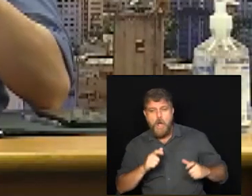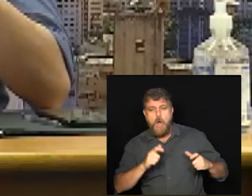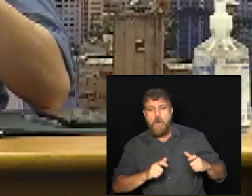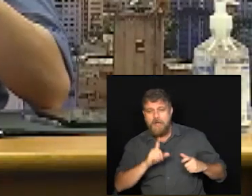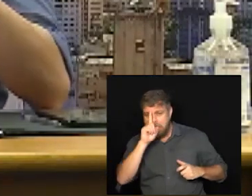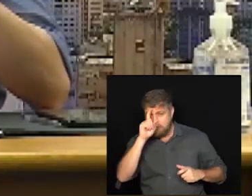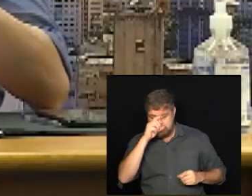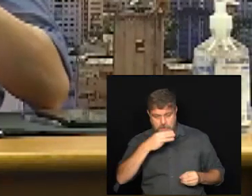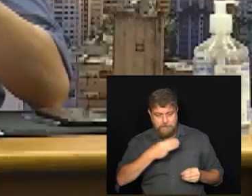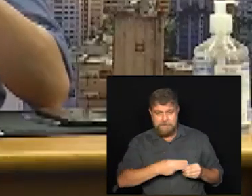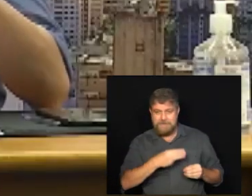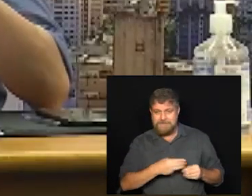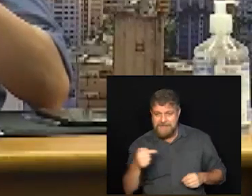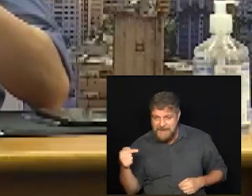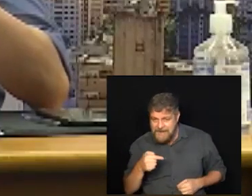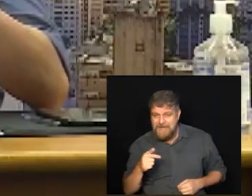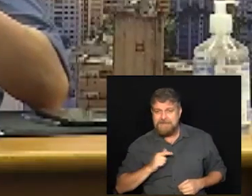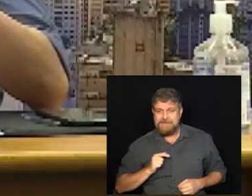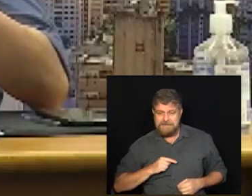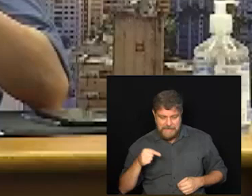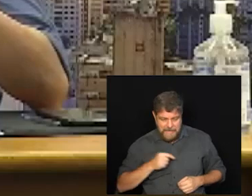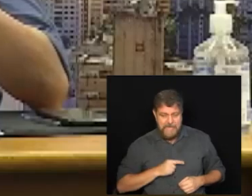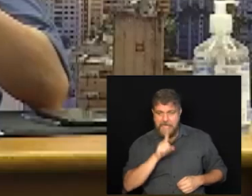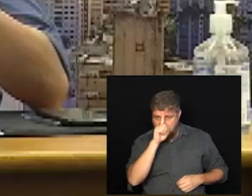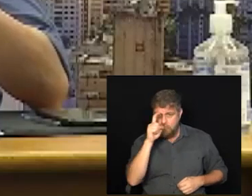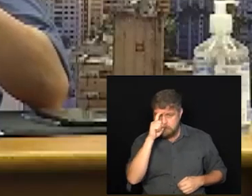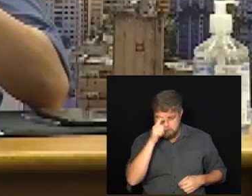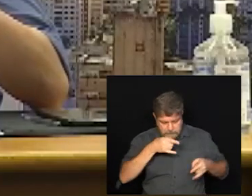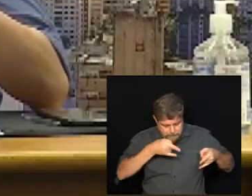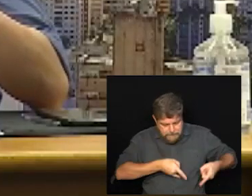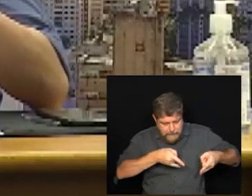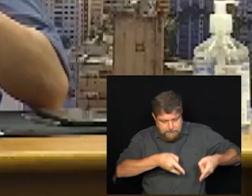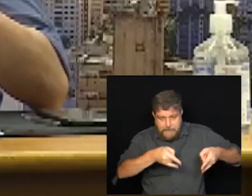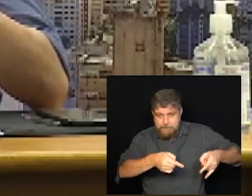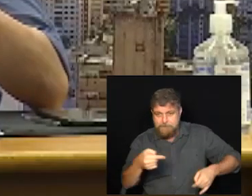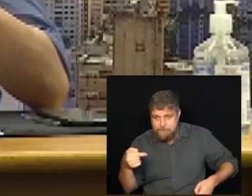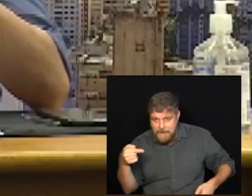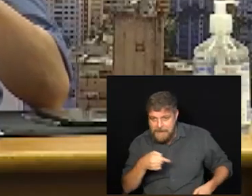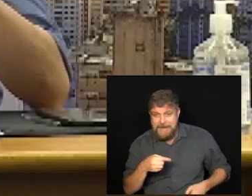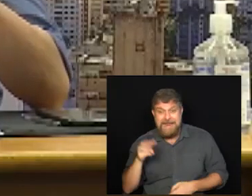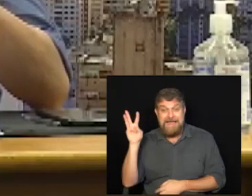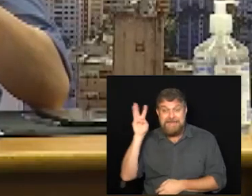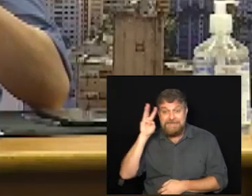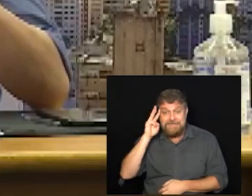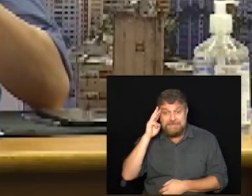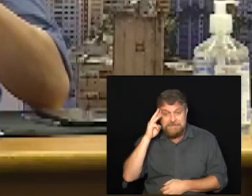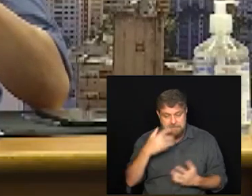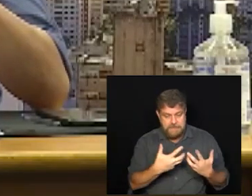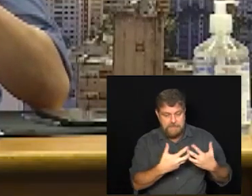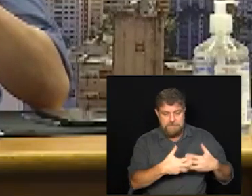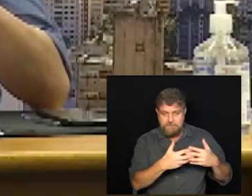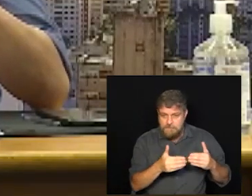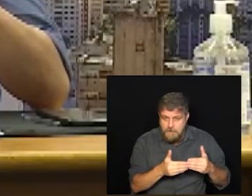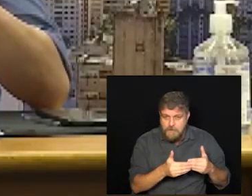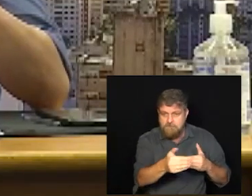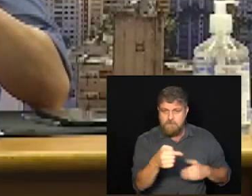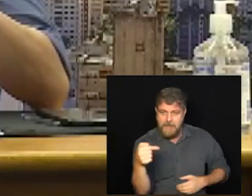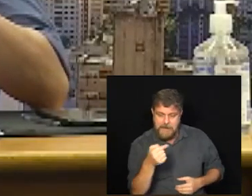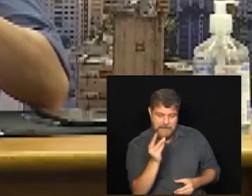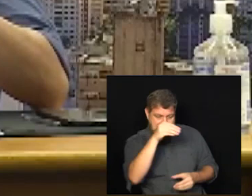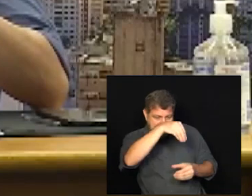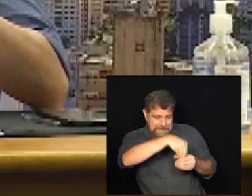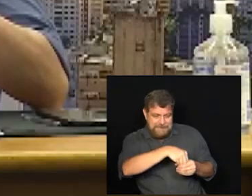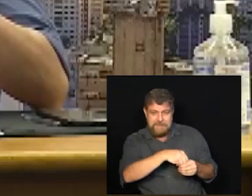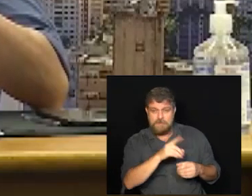Hospital Metropolitano, você pode dizer que é hospital de campanha, inclusive que os leitos que vão ser abertos na terça-feira dentro do Hospital